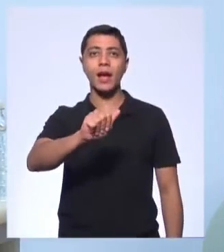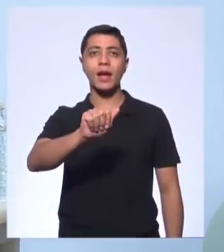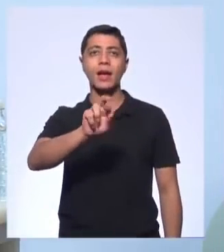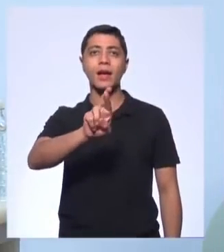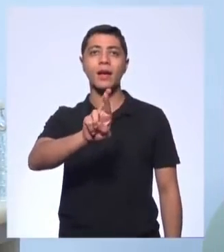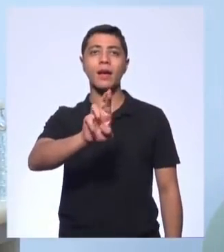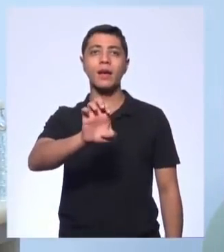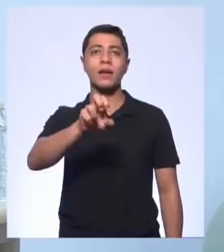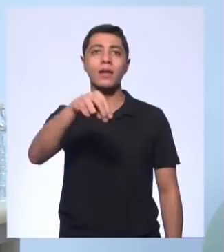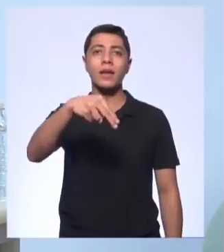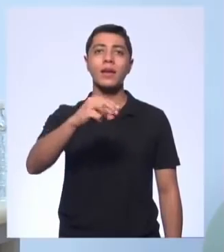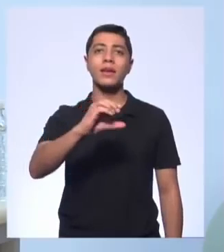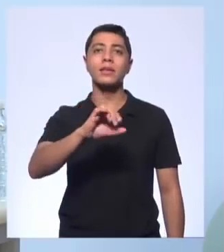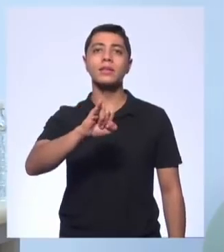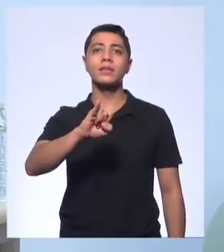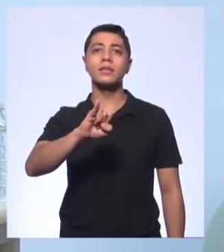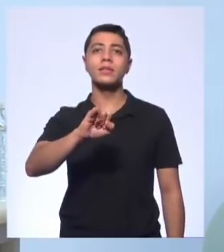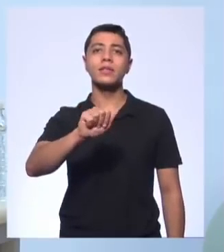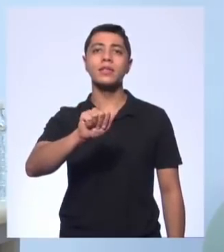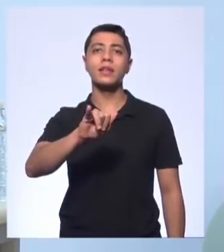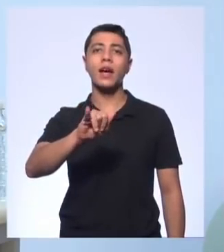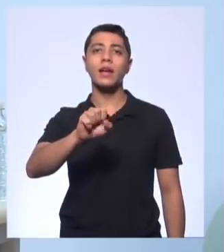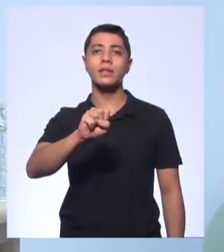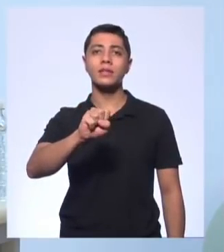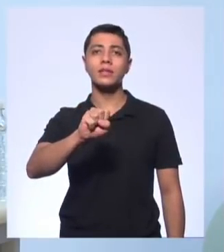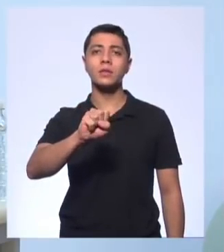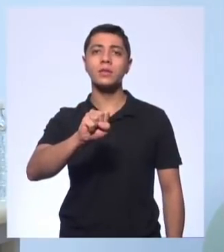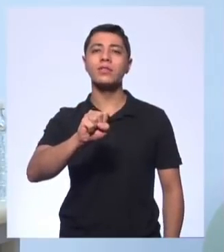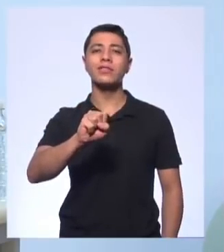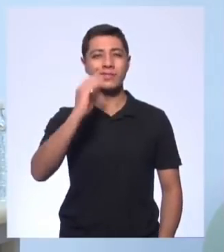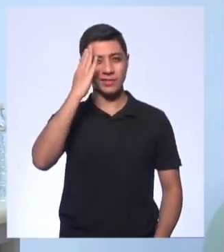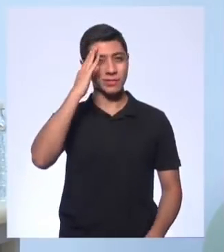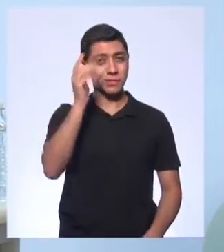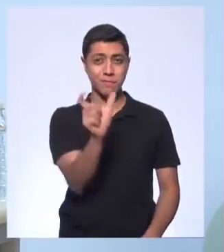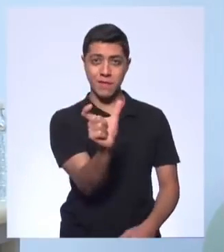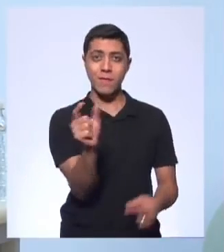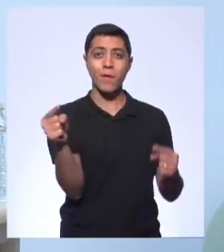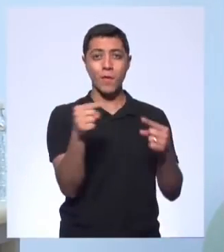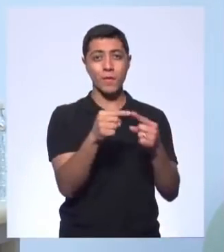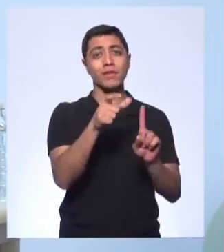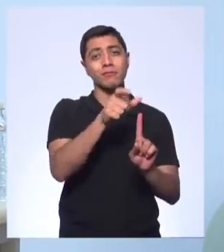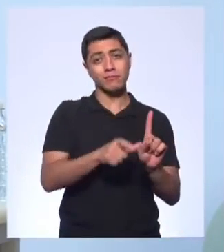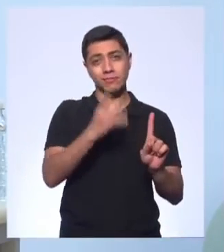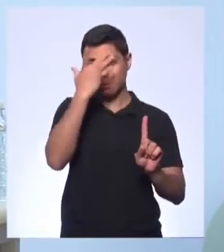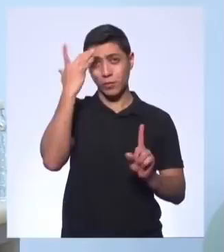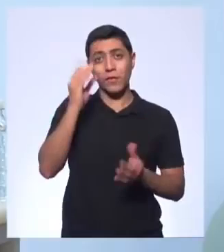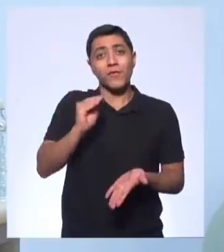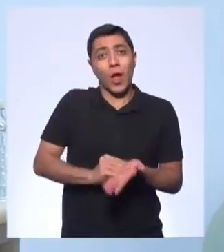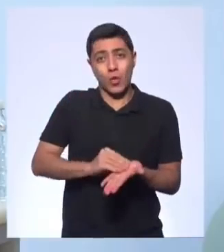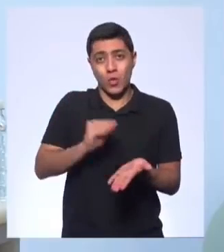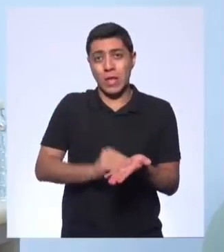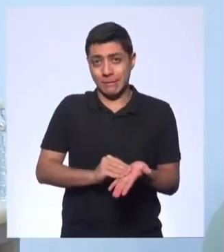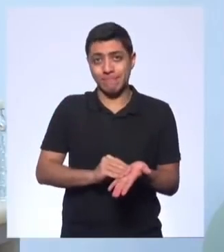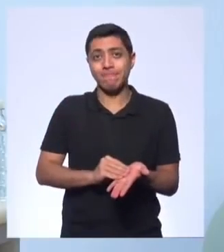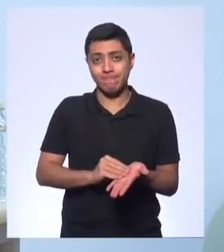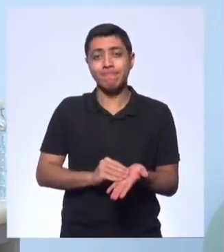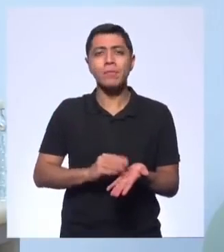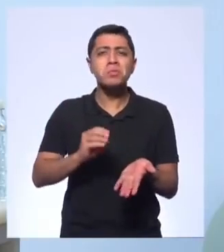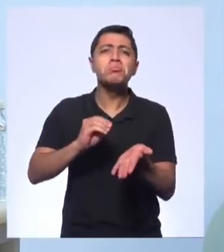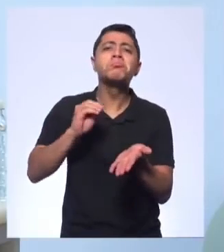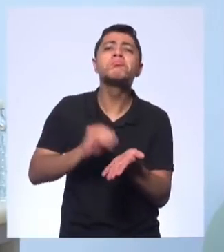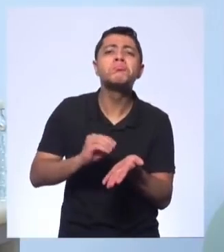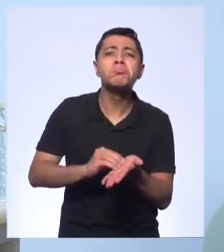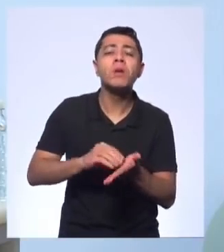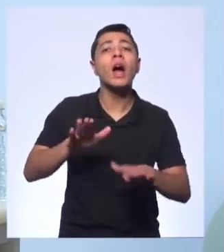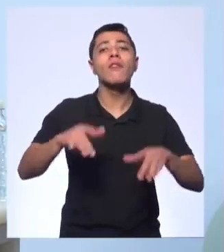indivíduo tem carência de alguma coisa. No caso, pode ser carência relacionada a uma vitamina, a